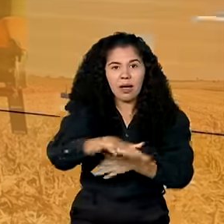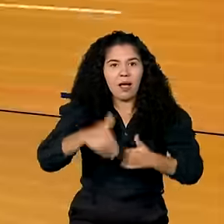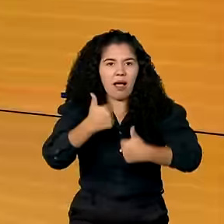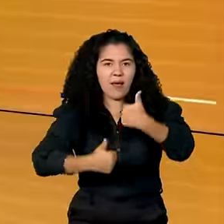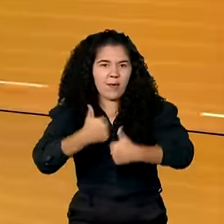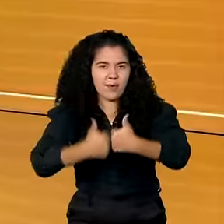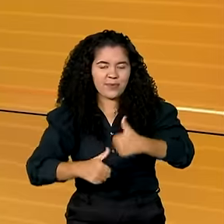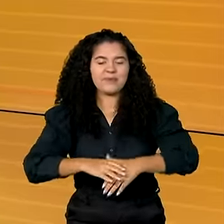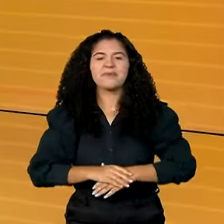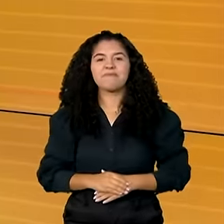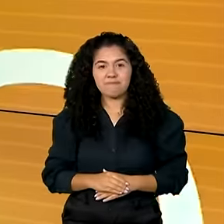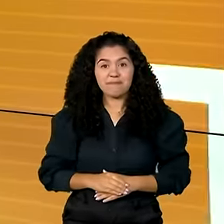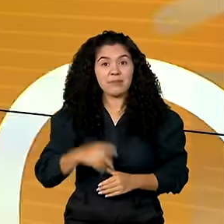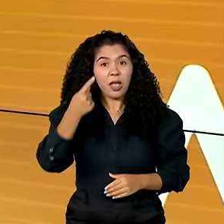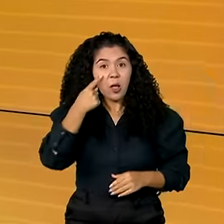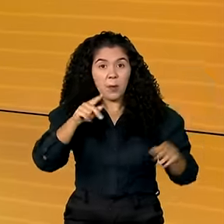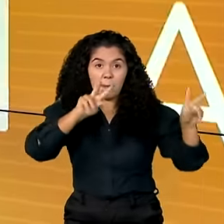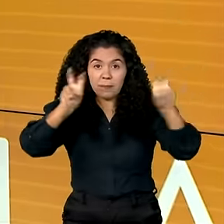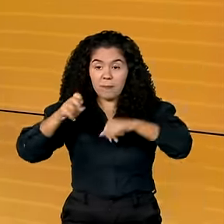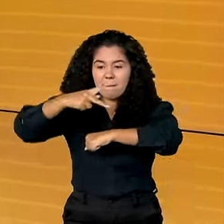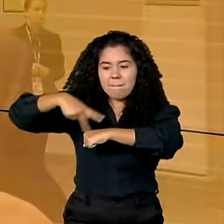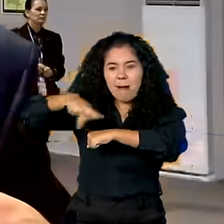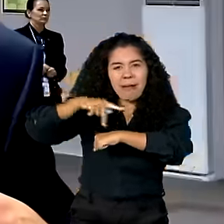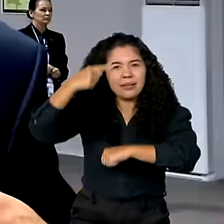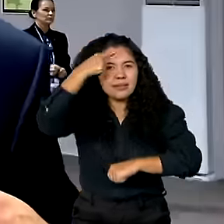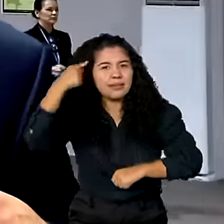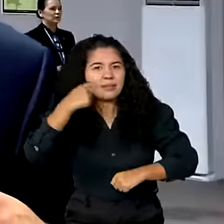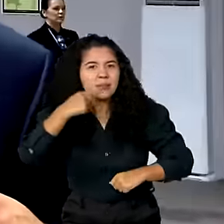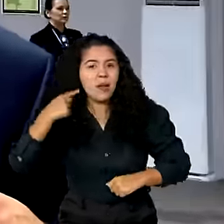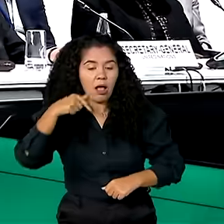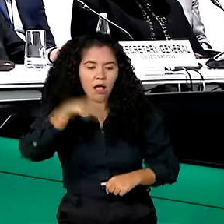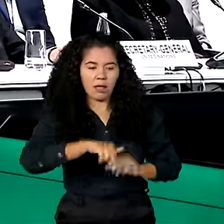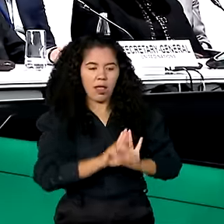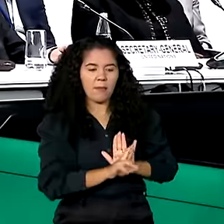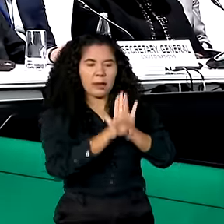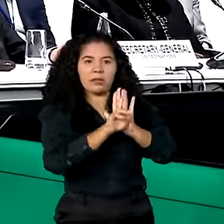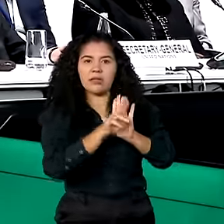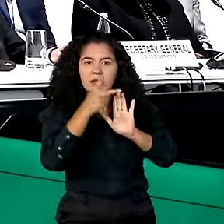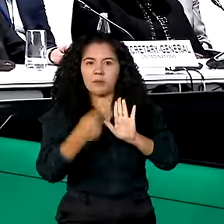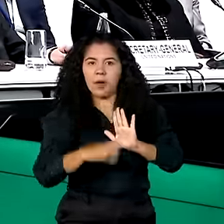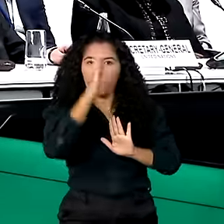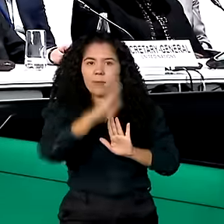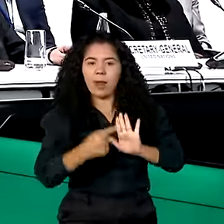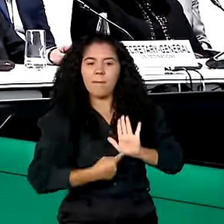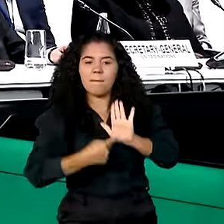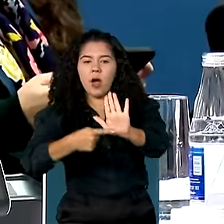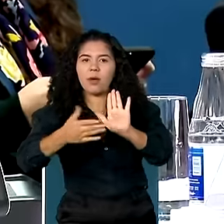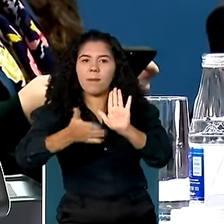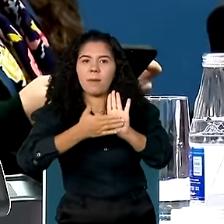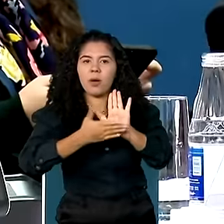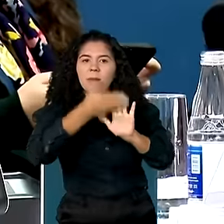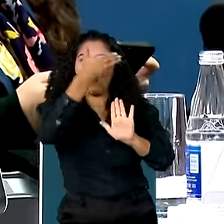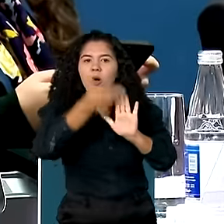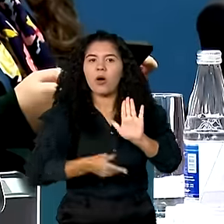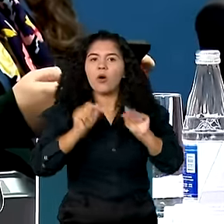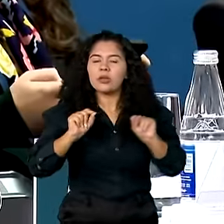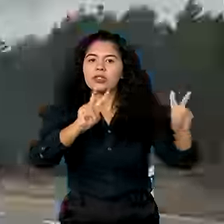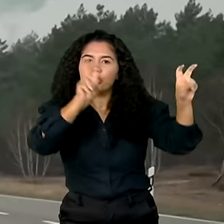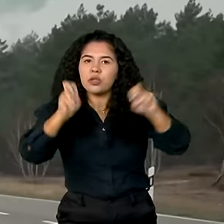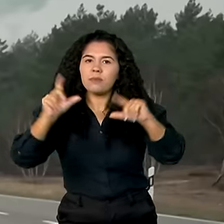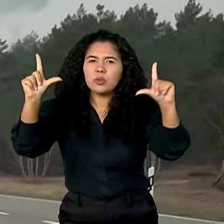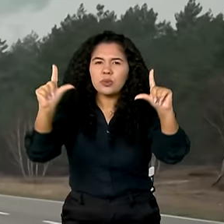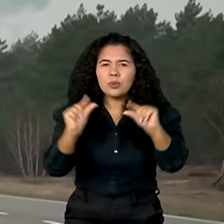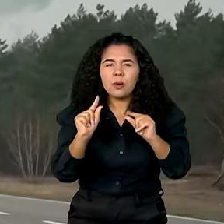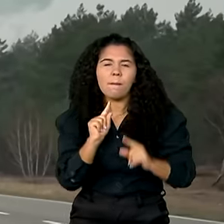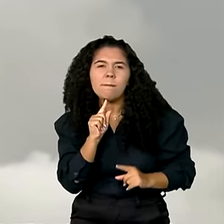arroz. E no Azerbaijão, o Brasil apresenta projeto sobre o mercado de crédito de carbono. Tema é destaque na